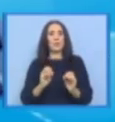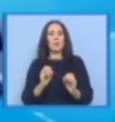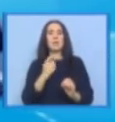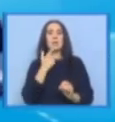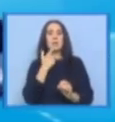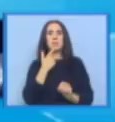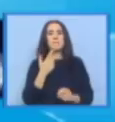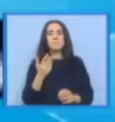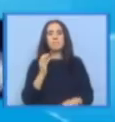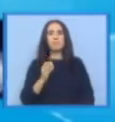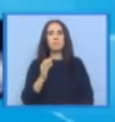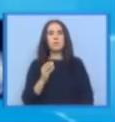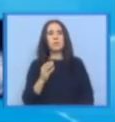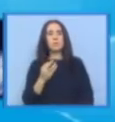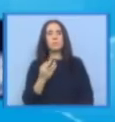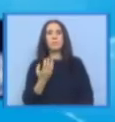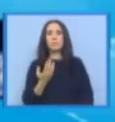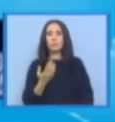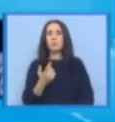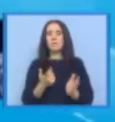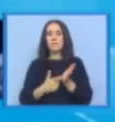não compensa aquilo que são a falta de